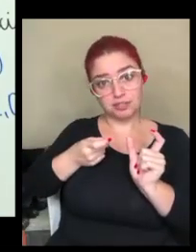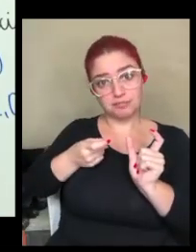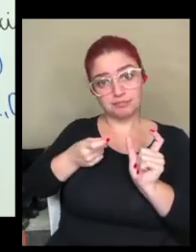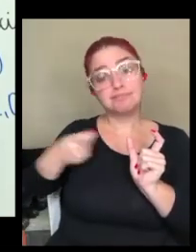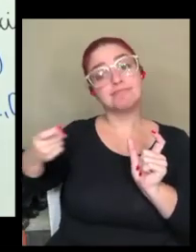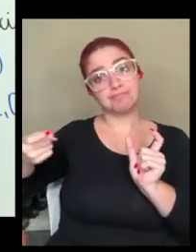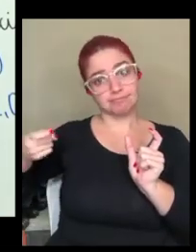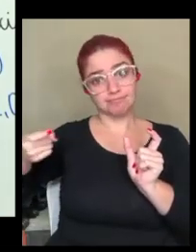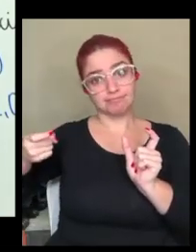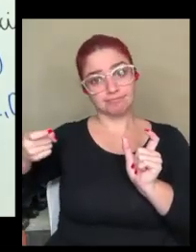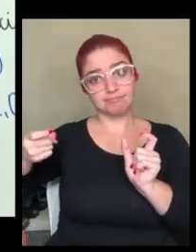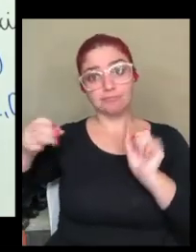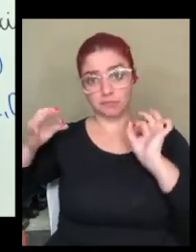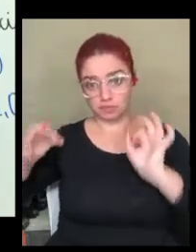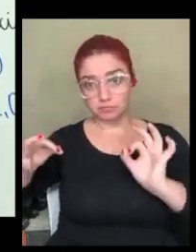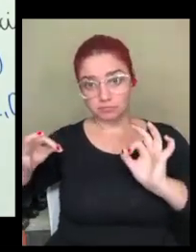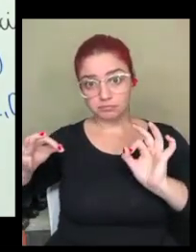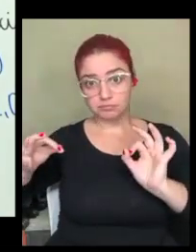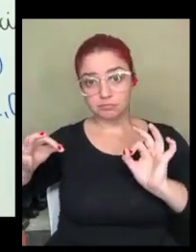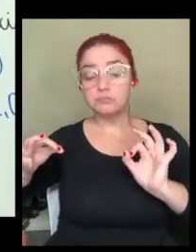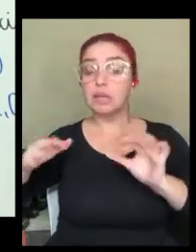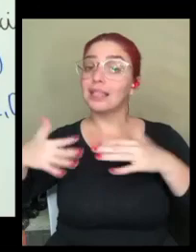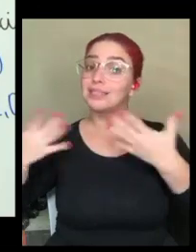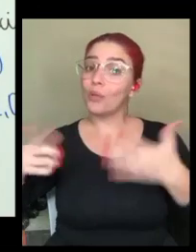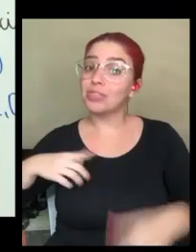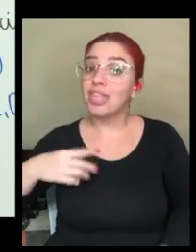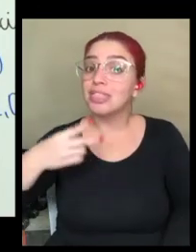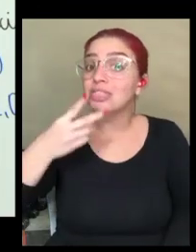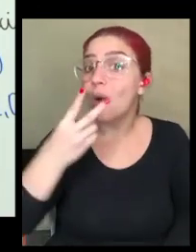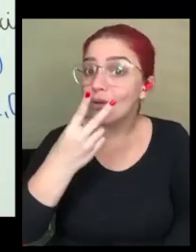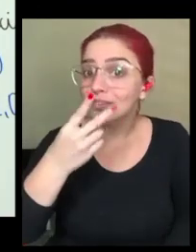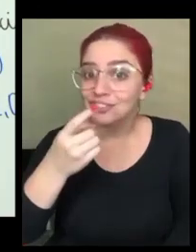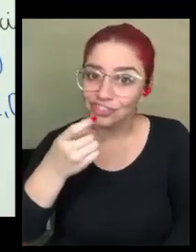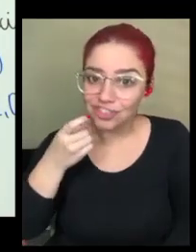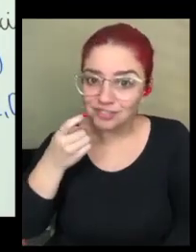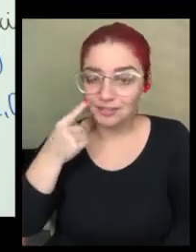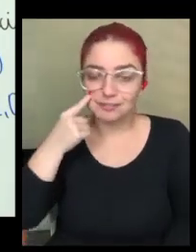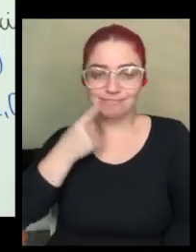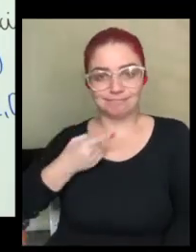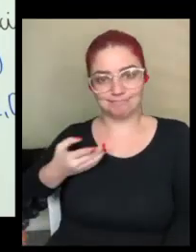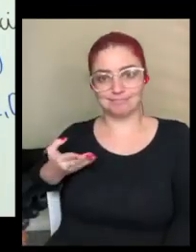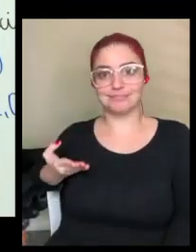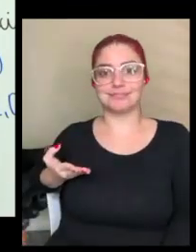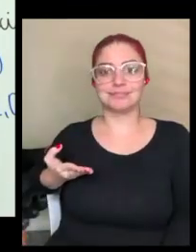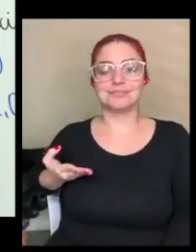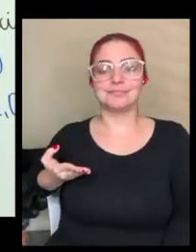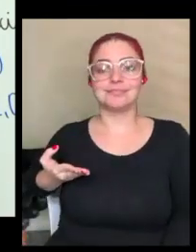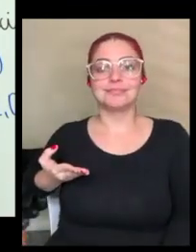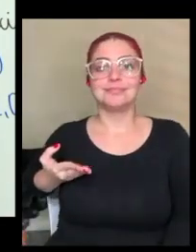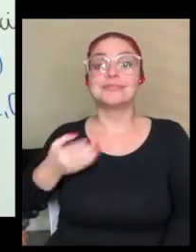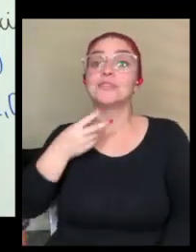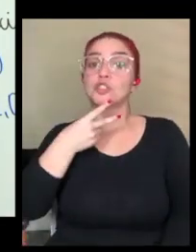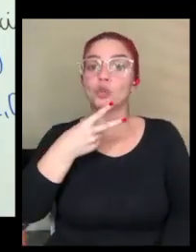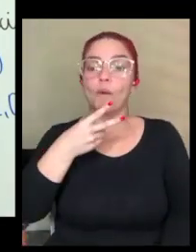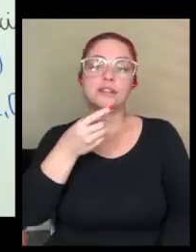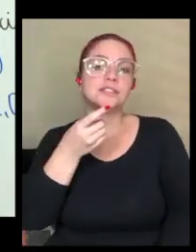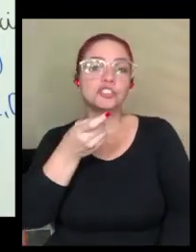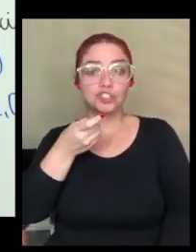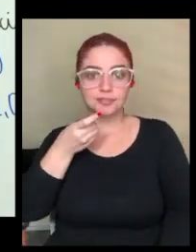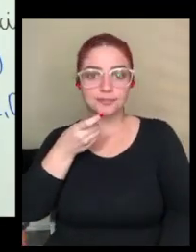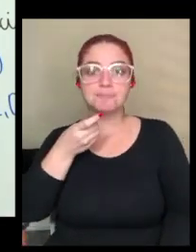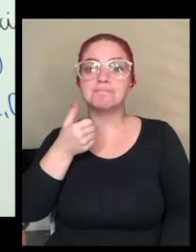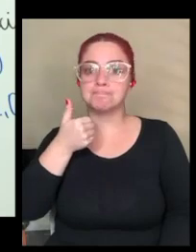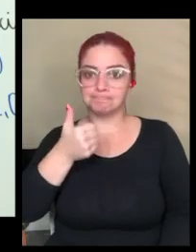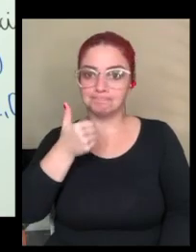vendo essa letra X e essa letra X. Logo, nós temos 2 letras X. Então, olha o que eu vou escrever.